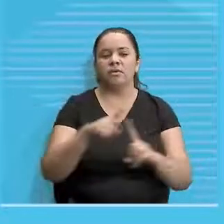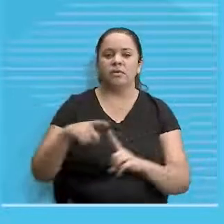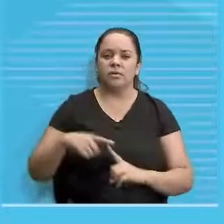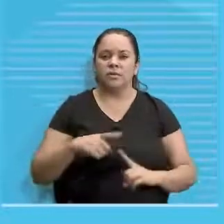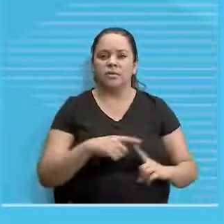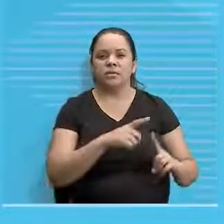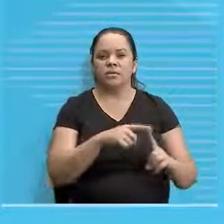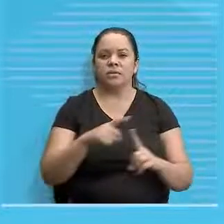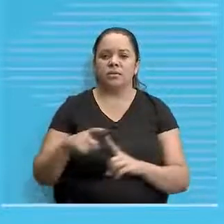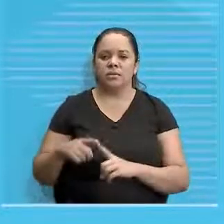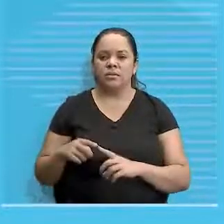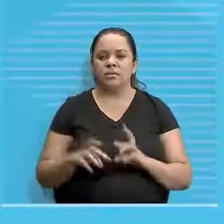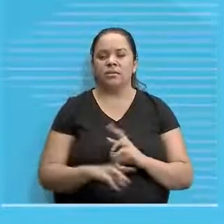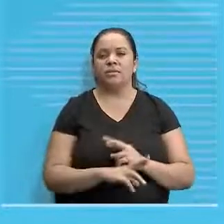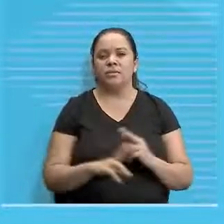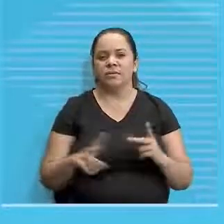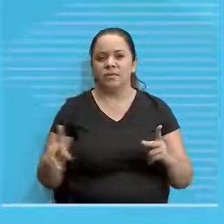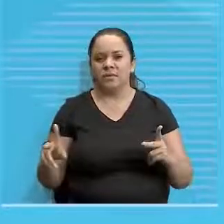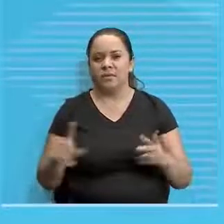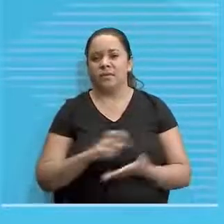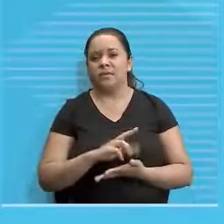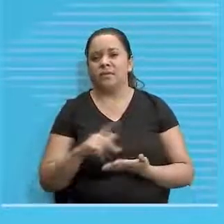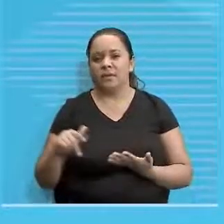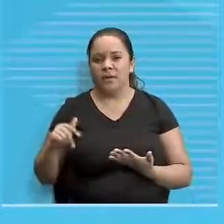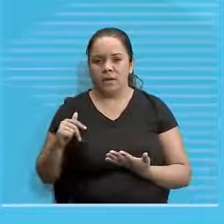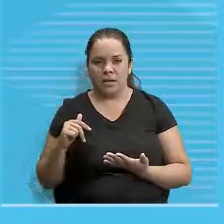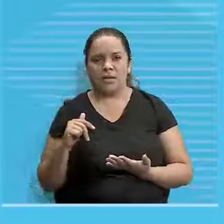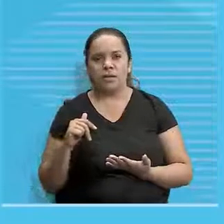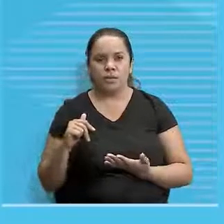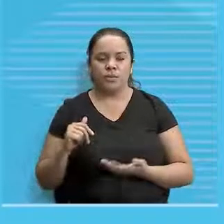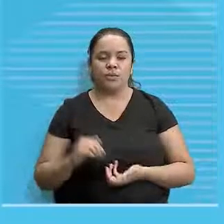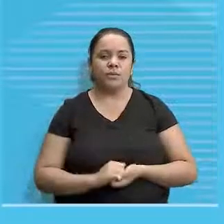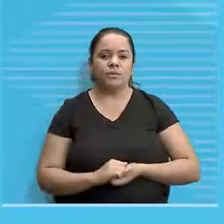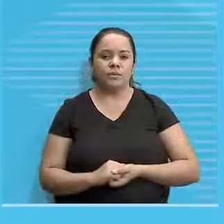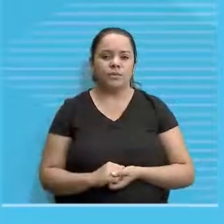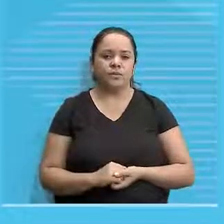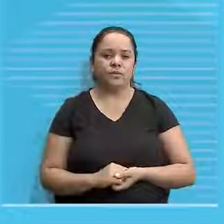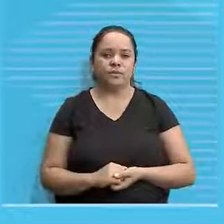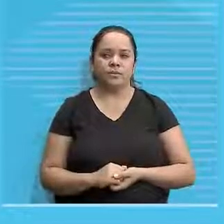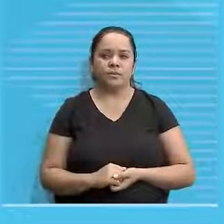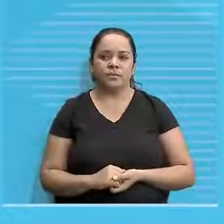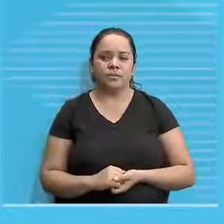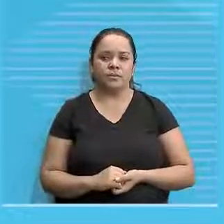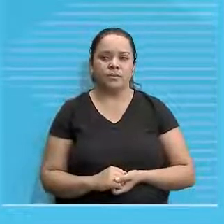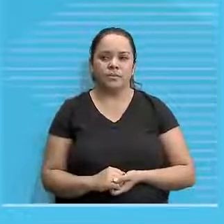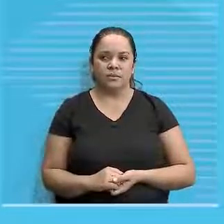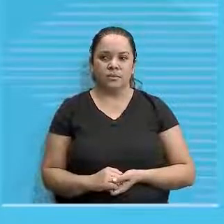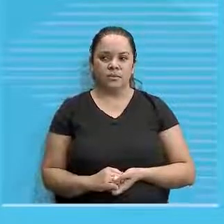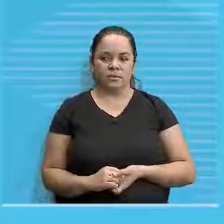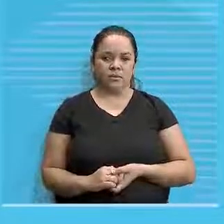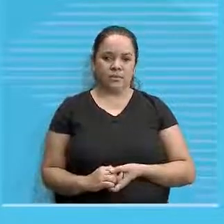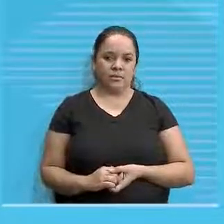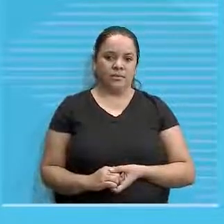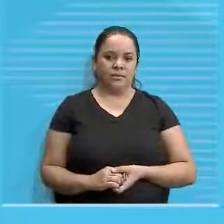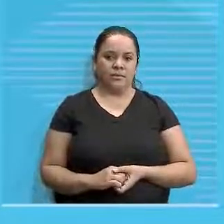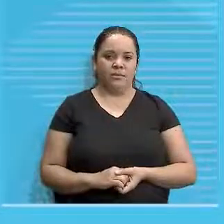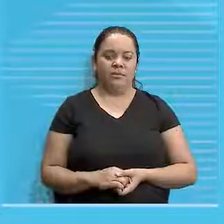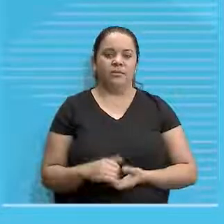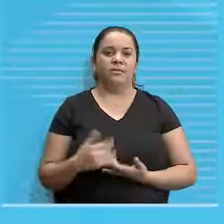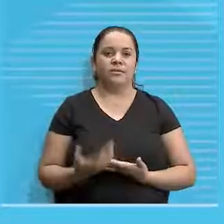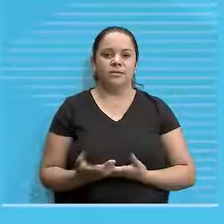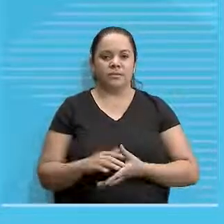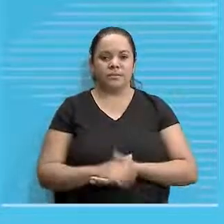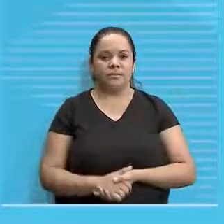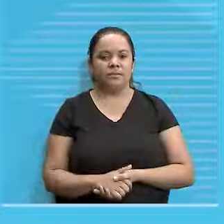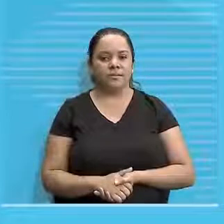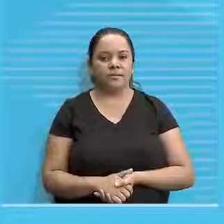muito presas aí a esse imaginário, né, bem estereotipado do que seria uma identidade brasileira. Da mesma forma que a